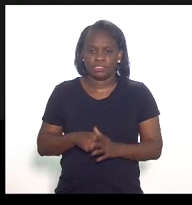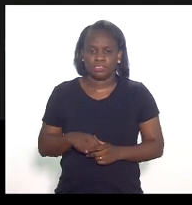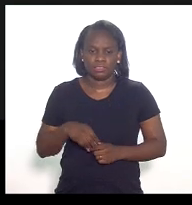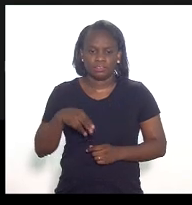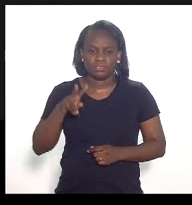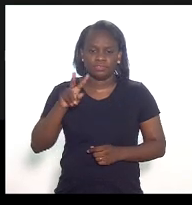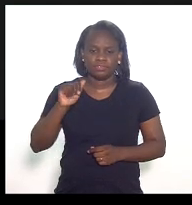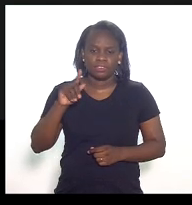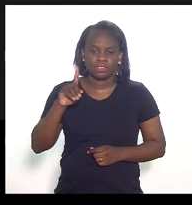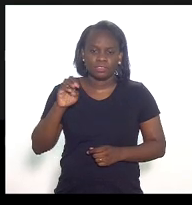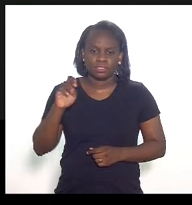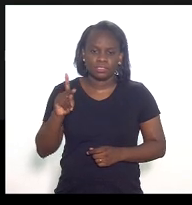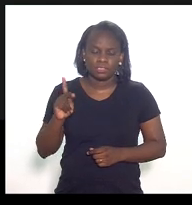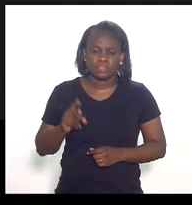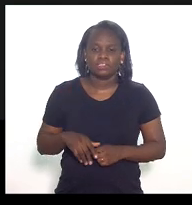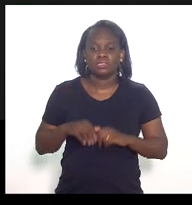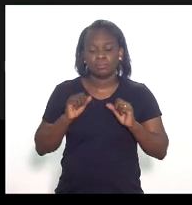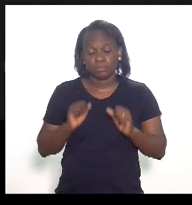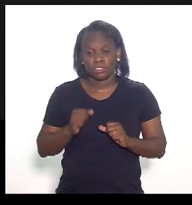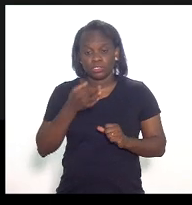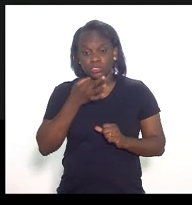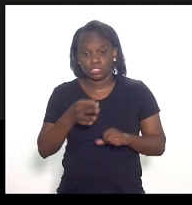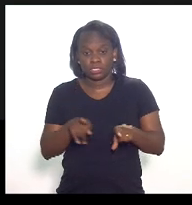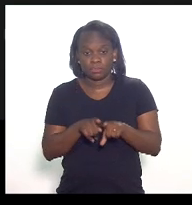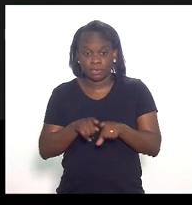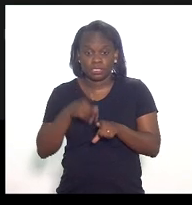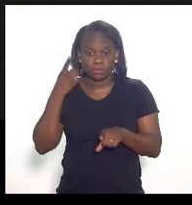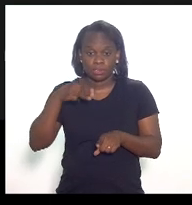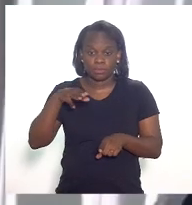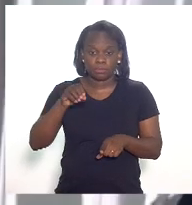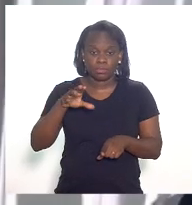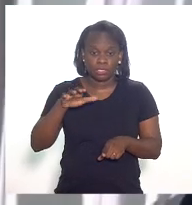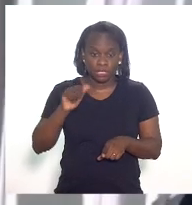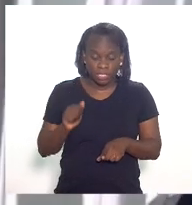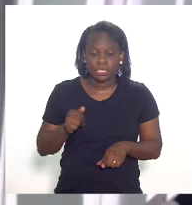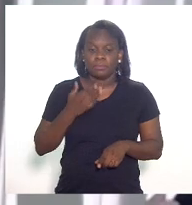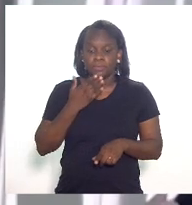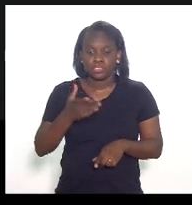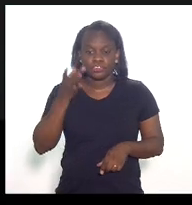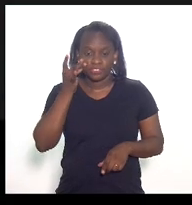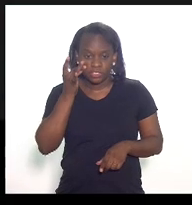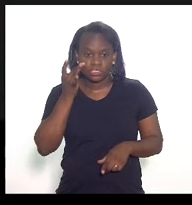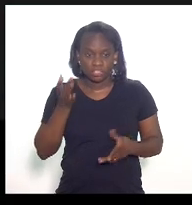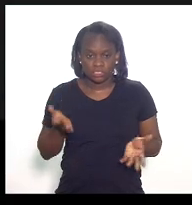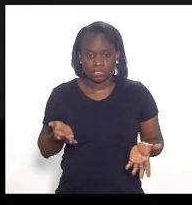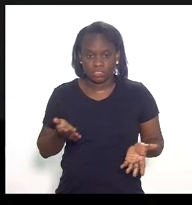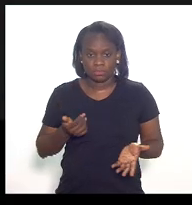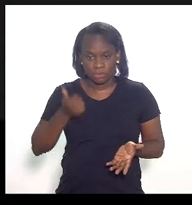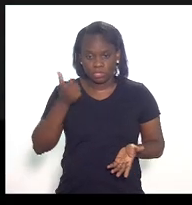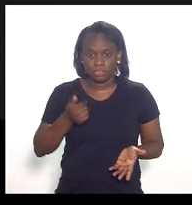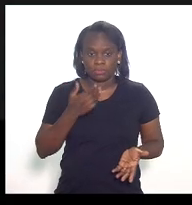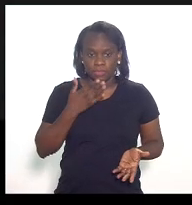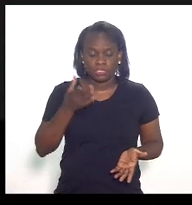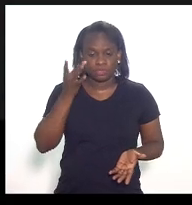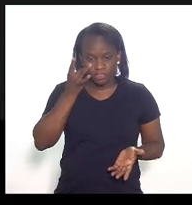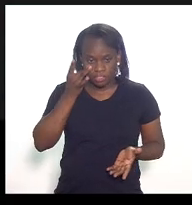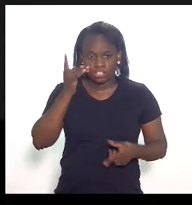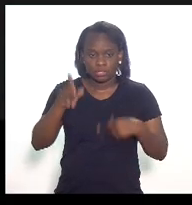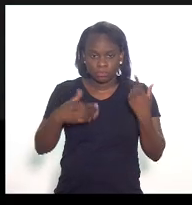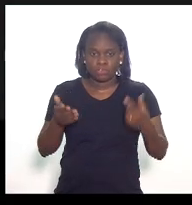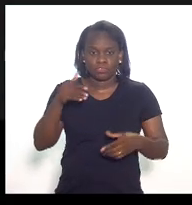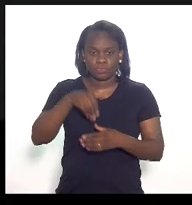Deputado Valdec. Talvez a gente pudesse sugerir que a deputada Mônica Francisco pedisse vista. Pede vistas, Mônica, e depois traz com um